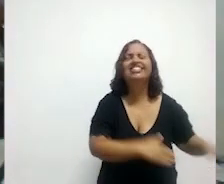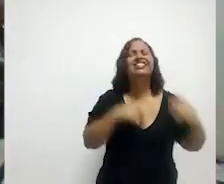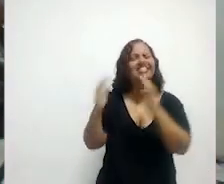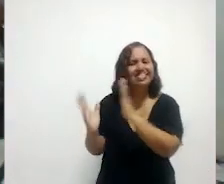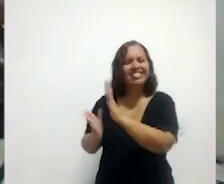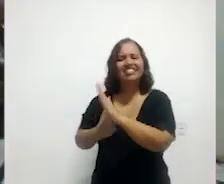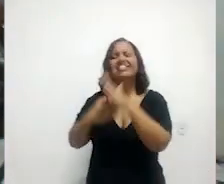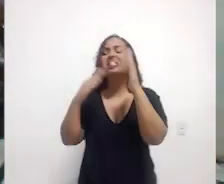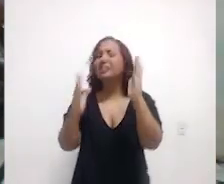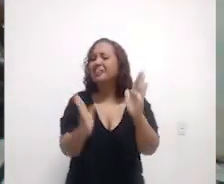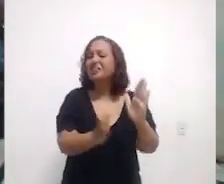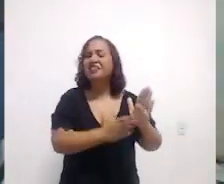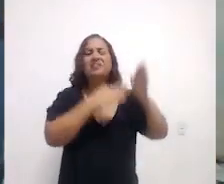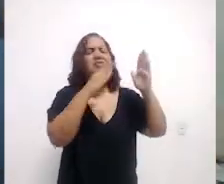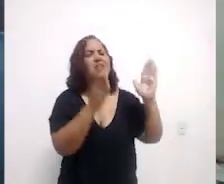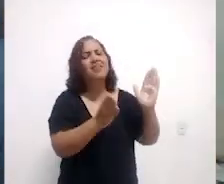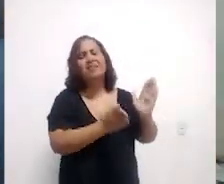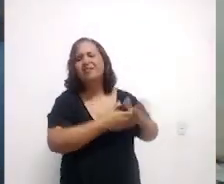circunstâncias,